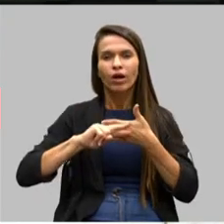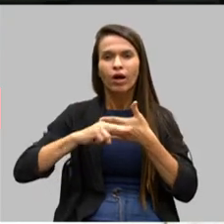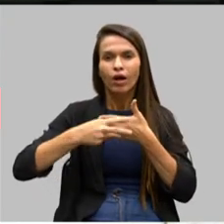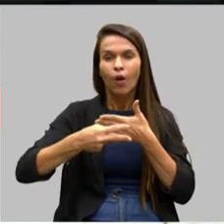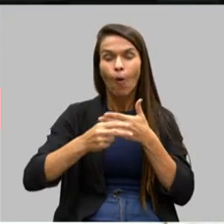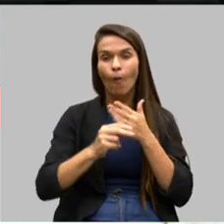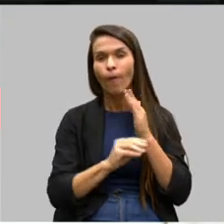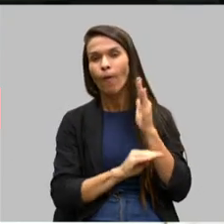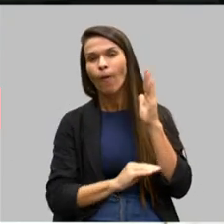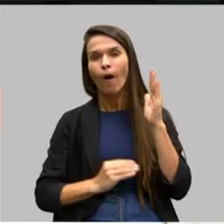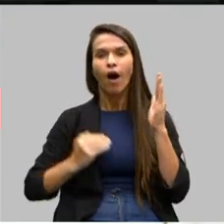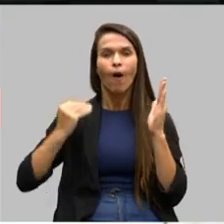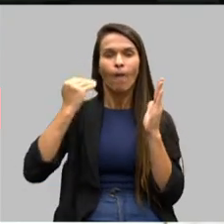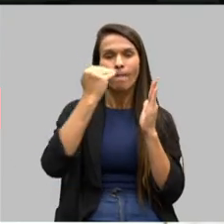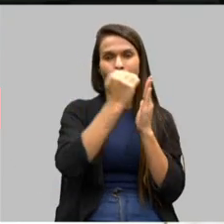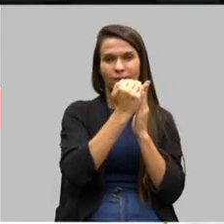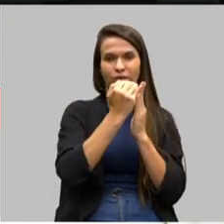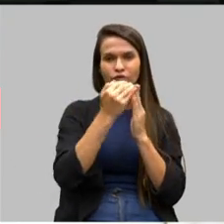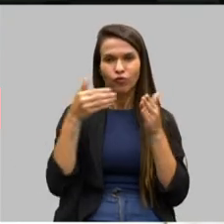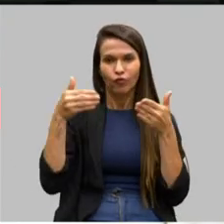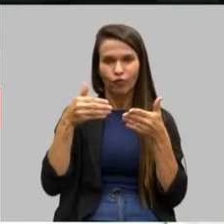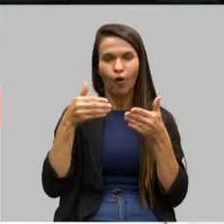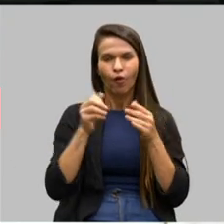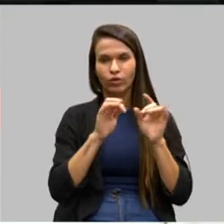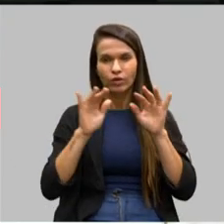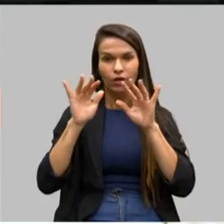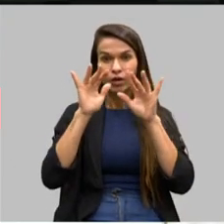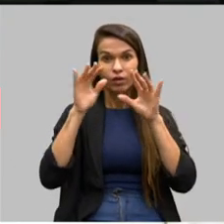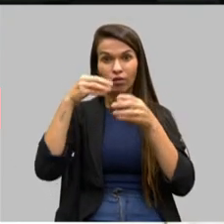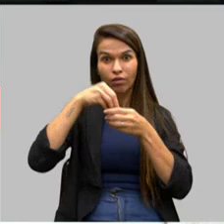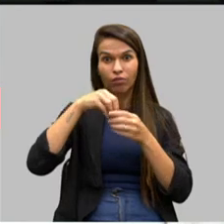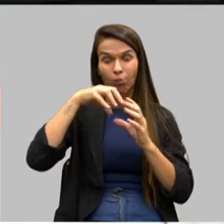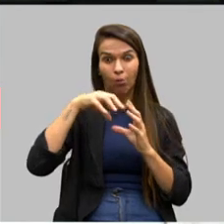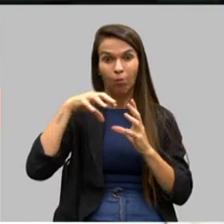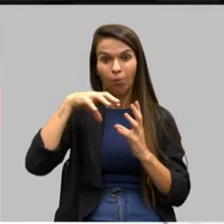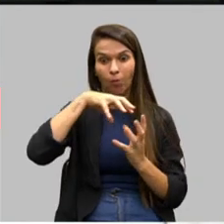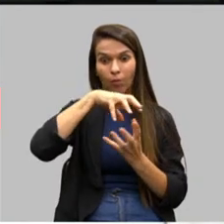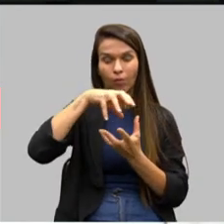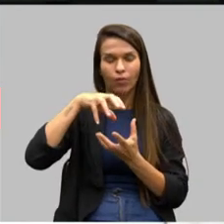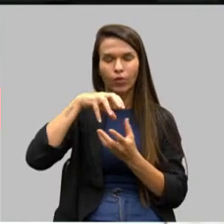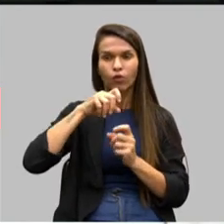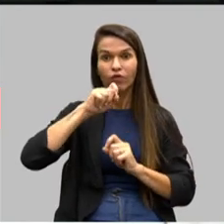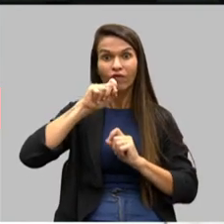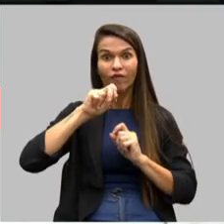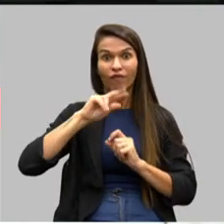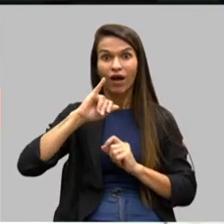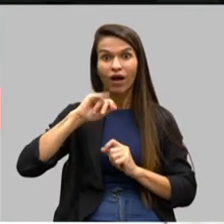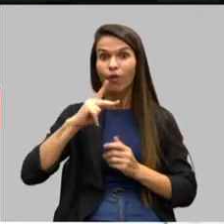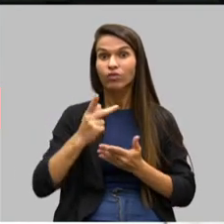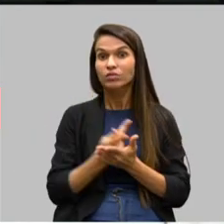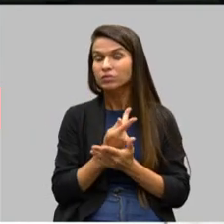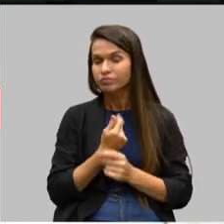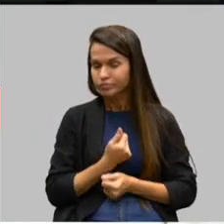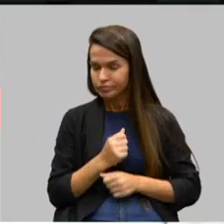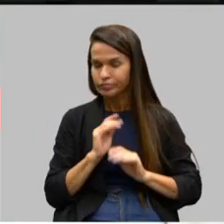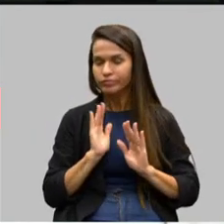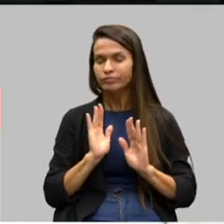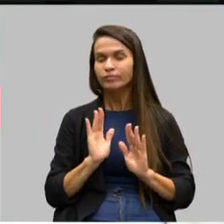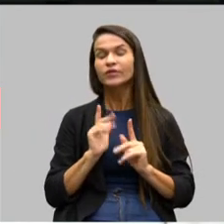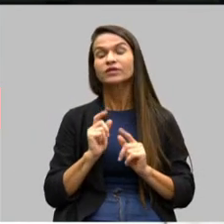da concentração de CO2 na atmosfera? O que vai acontecer? Bom,